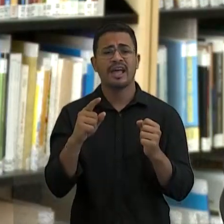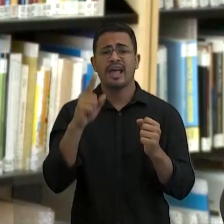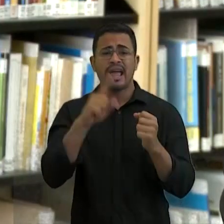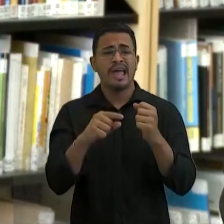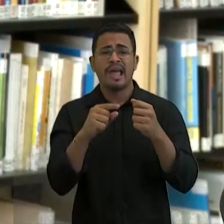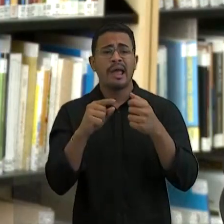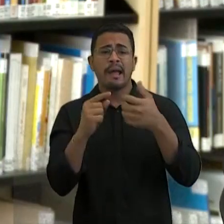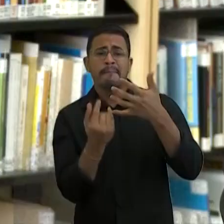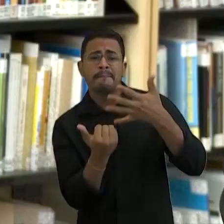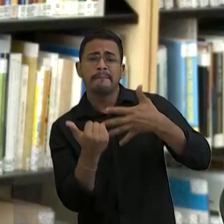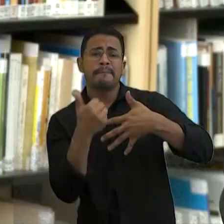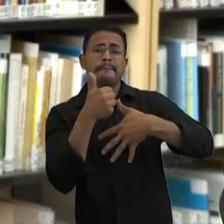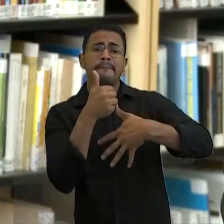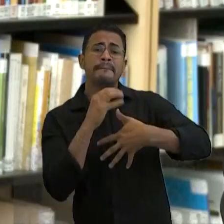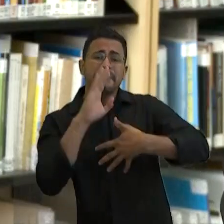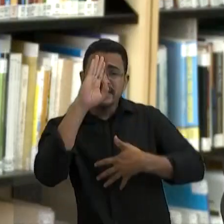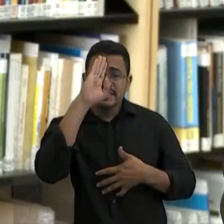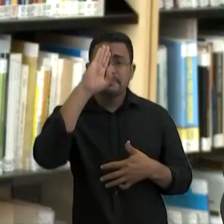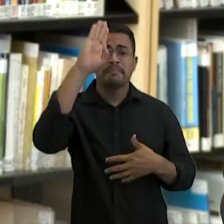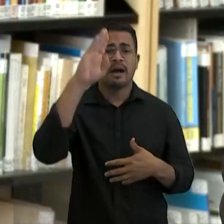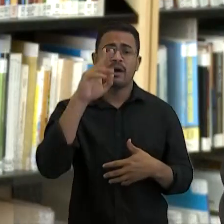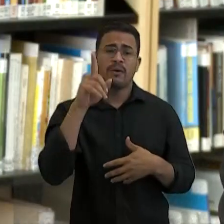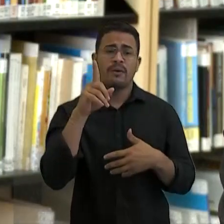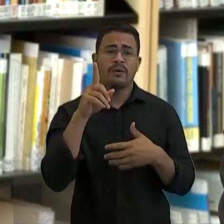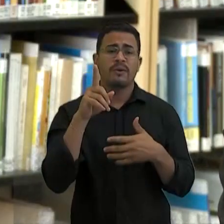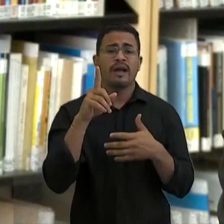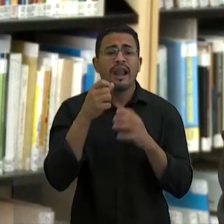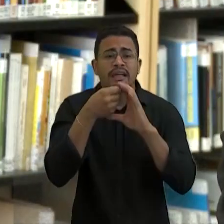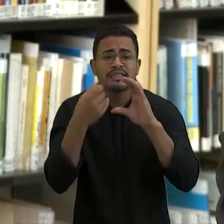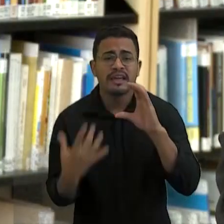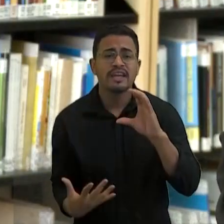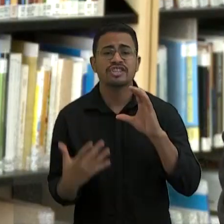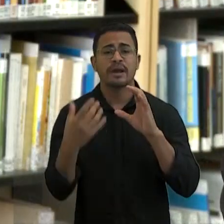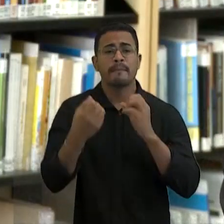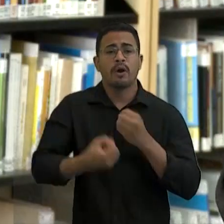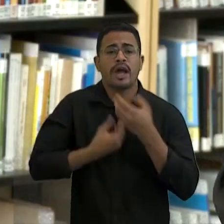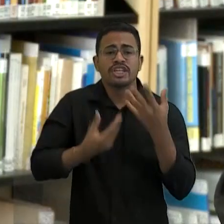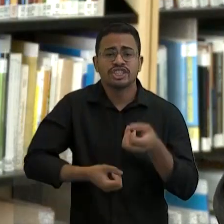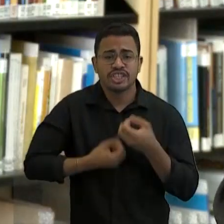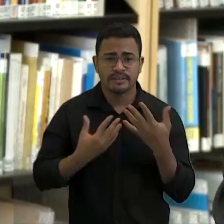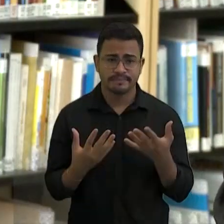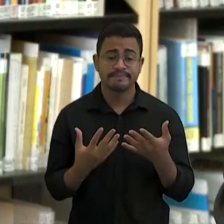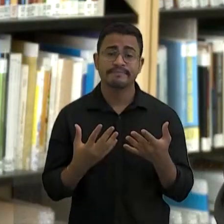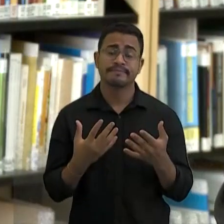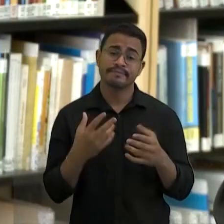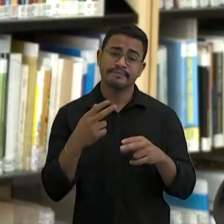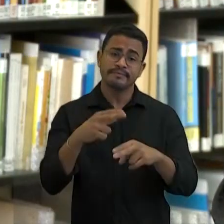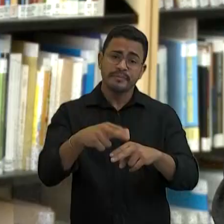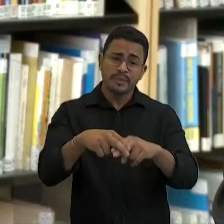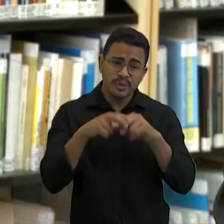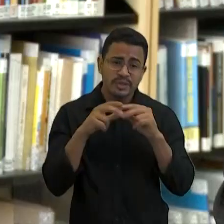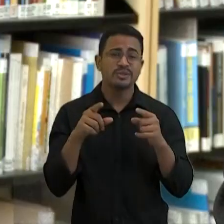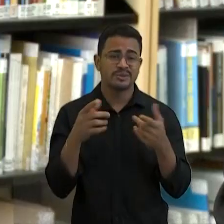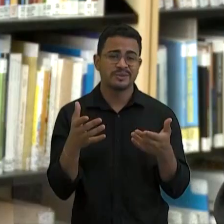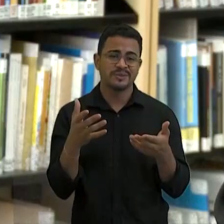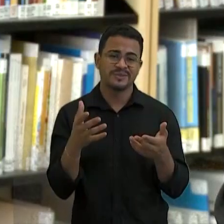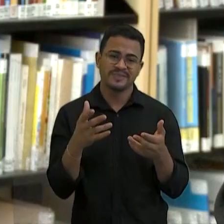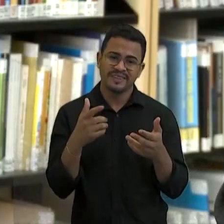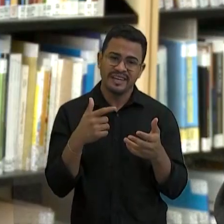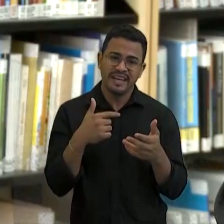o principal elemento do poético, né? Eu me rejo por isso.